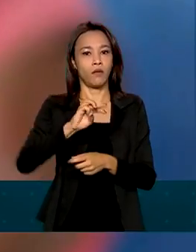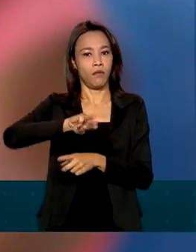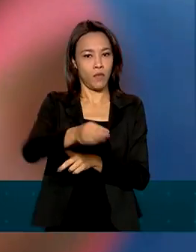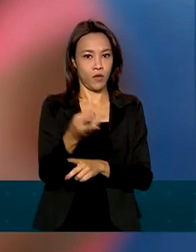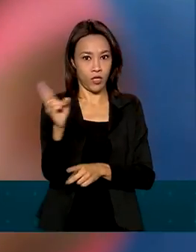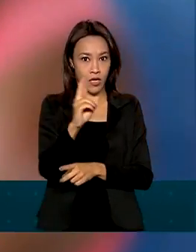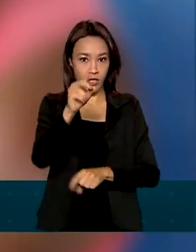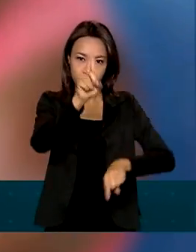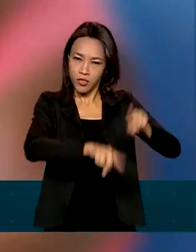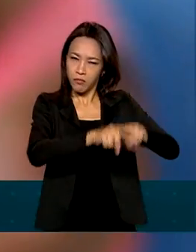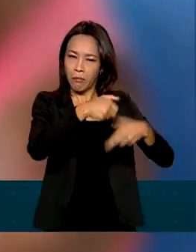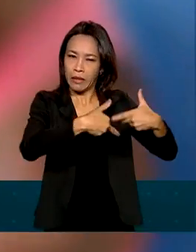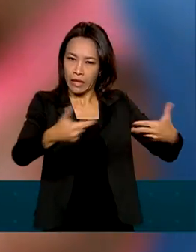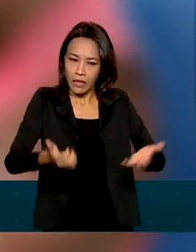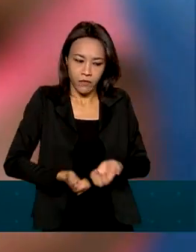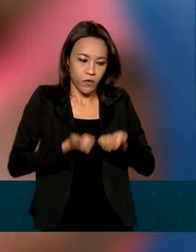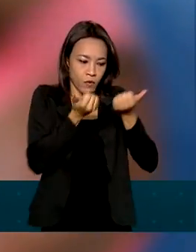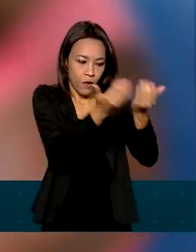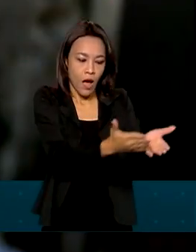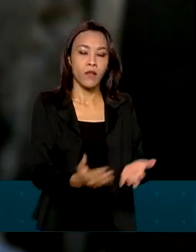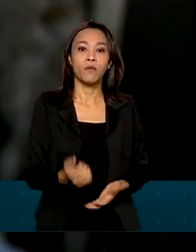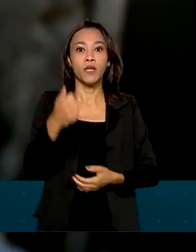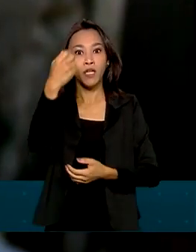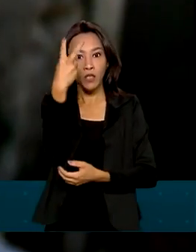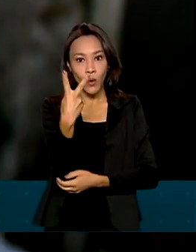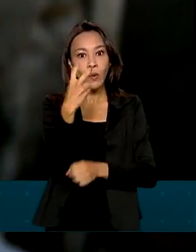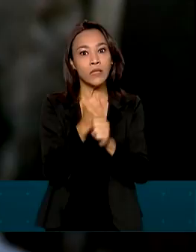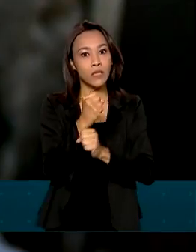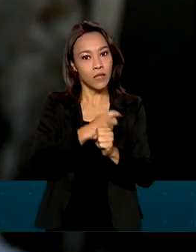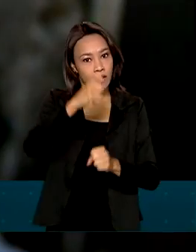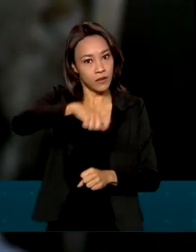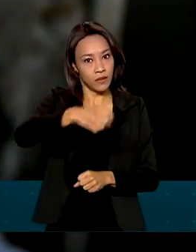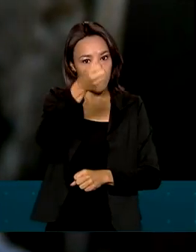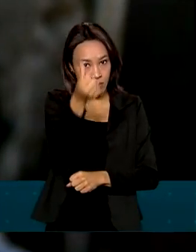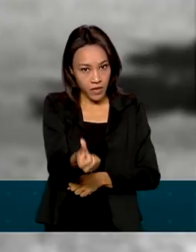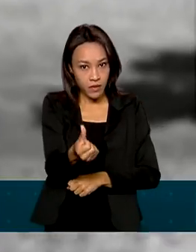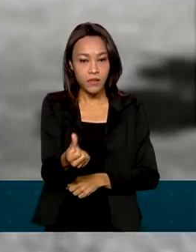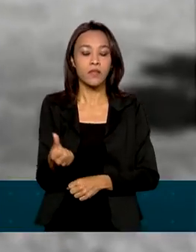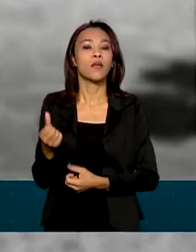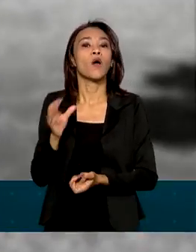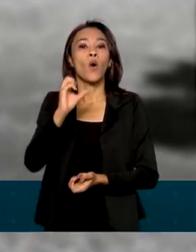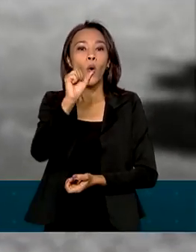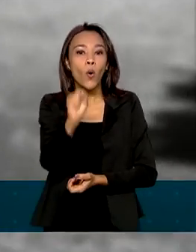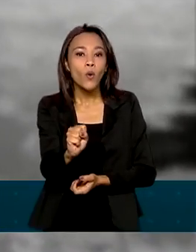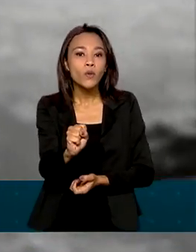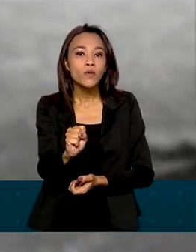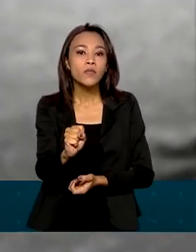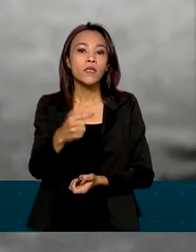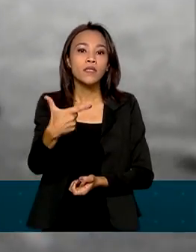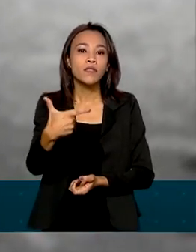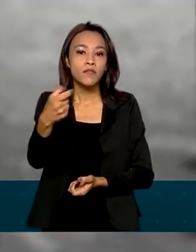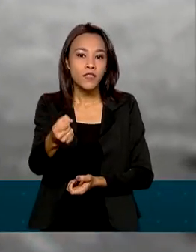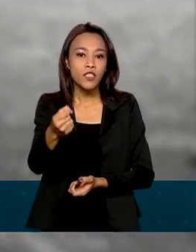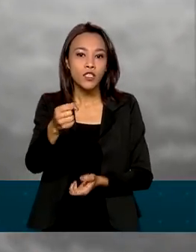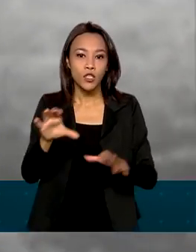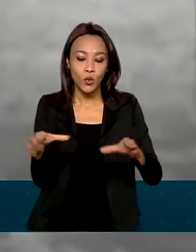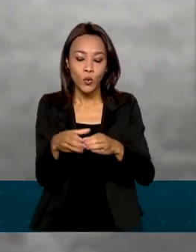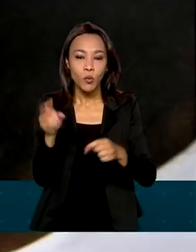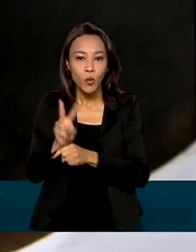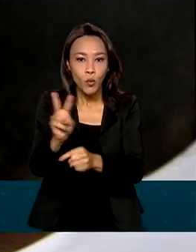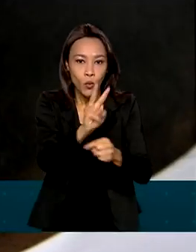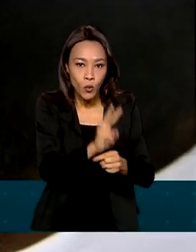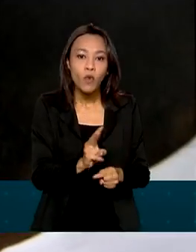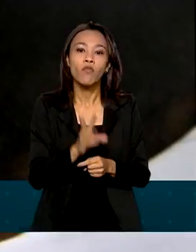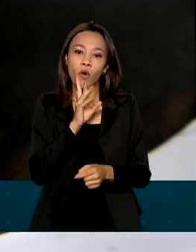em equipamentos. E em dois anos e meio de governo, 820 conselhos tutelares foram